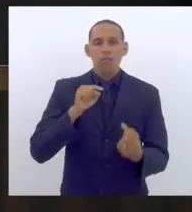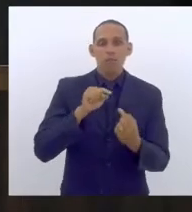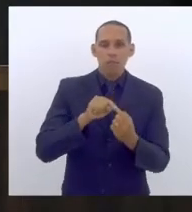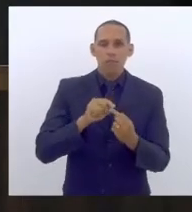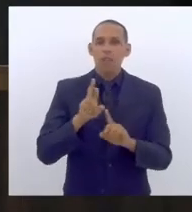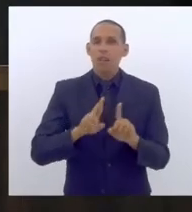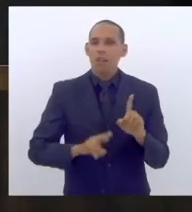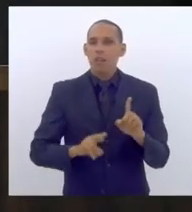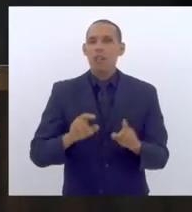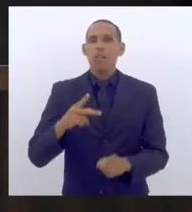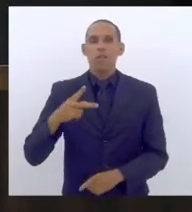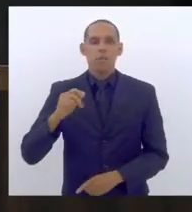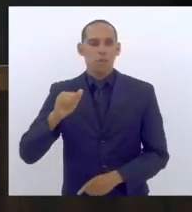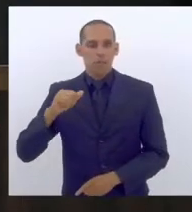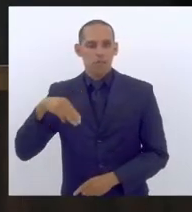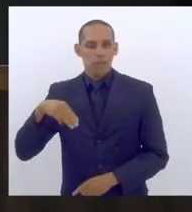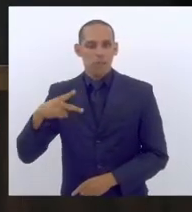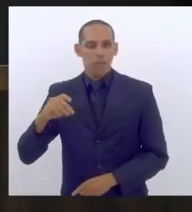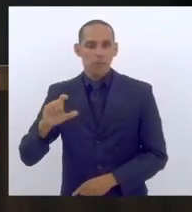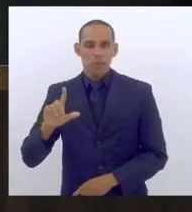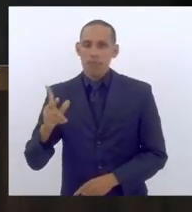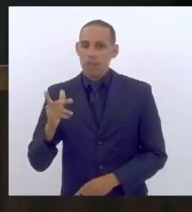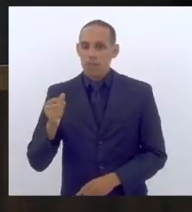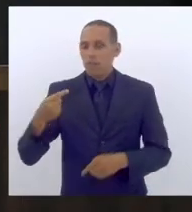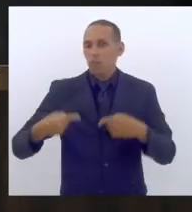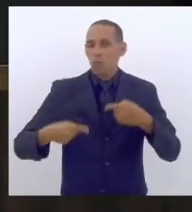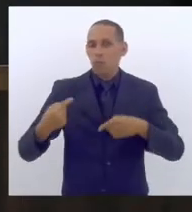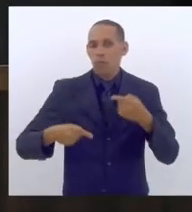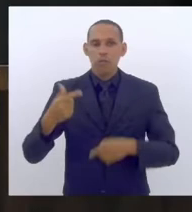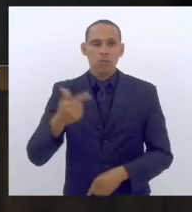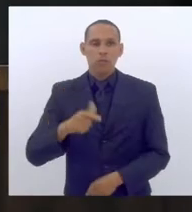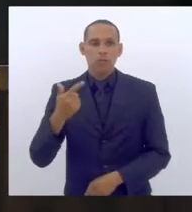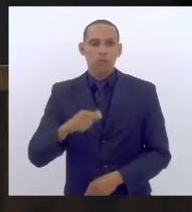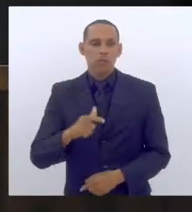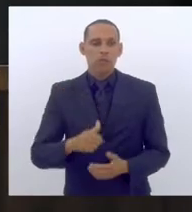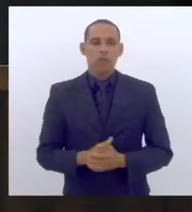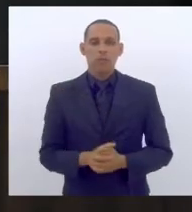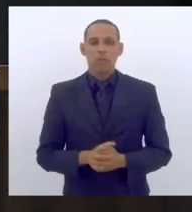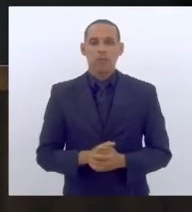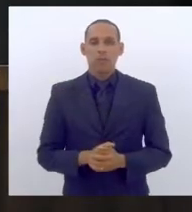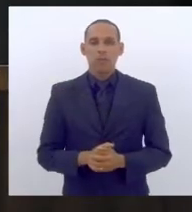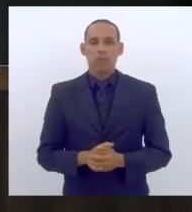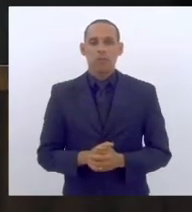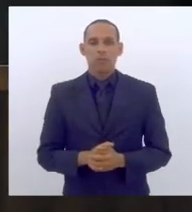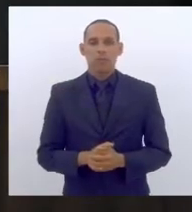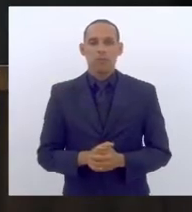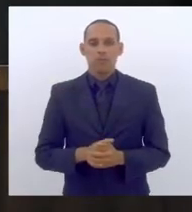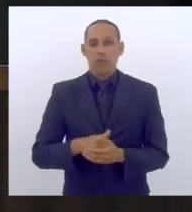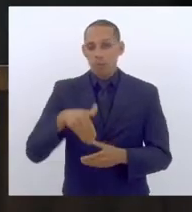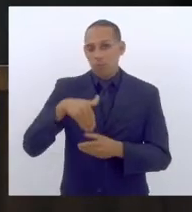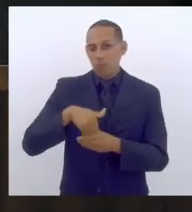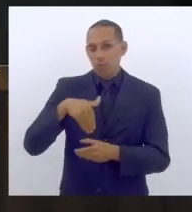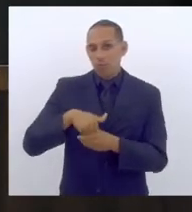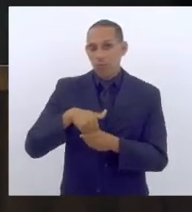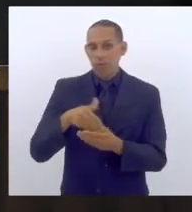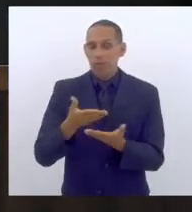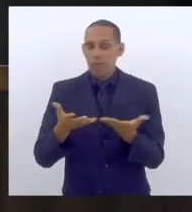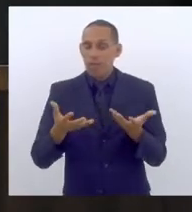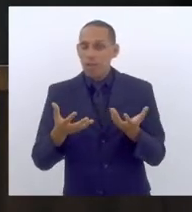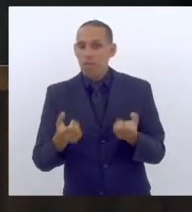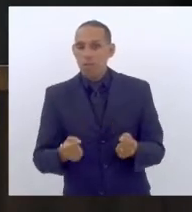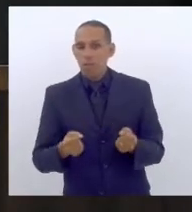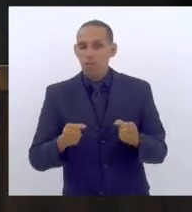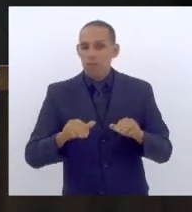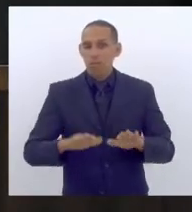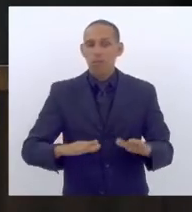Pampulha em discussão não havendo o que Queira discutir encerrar a discussão em votação senhores que